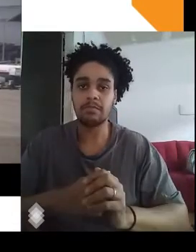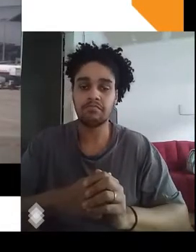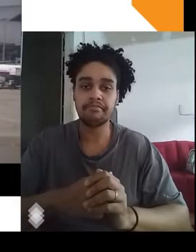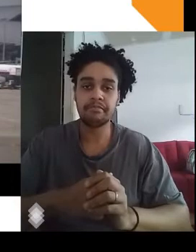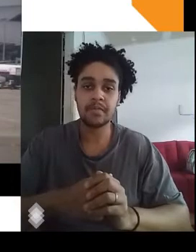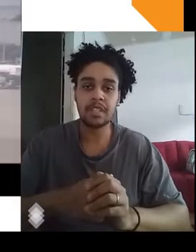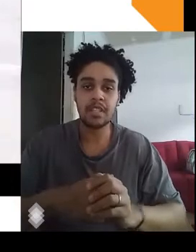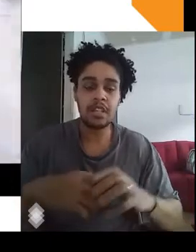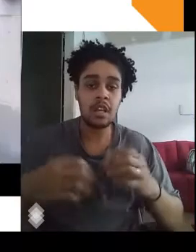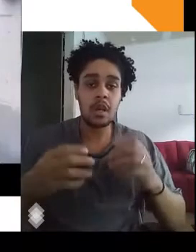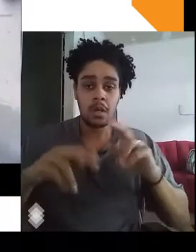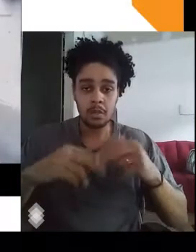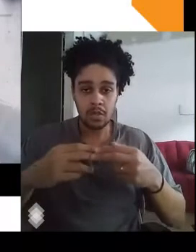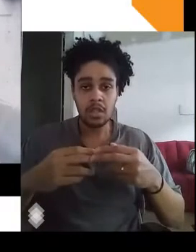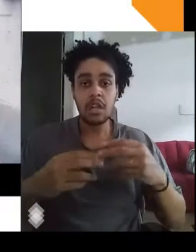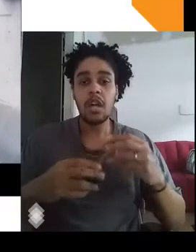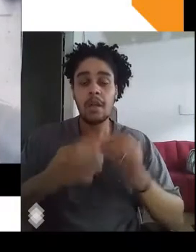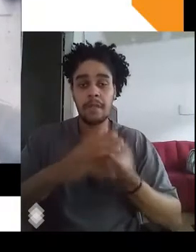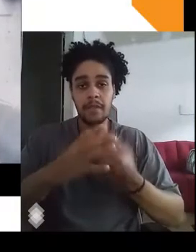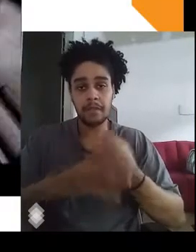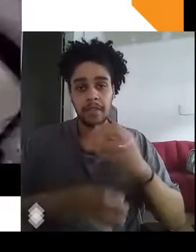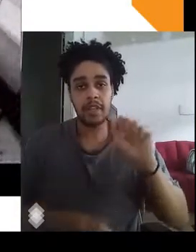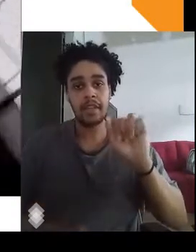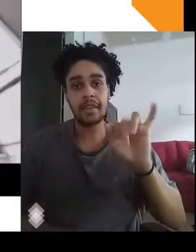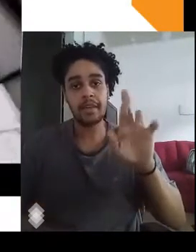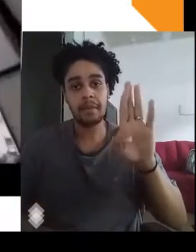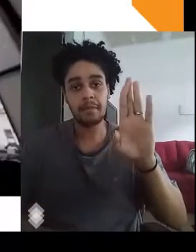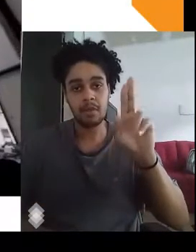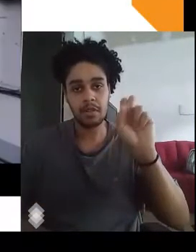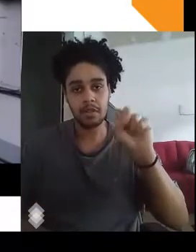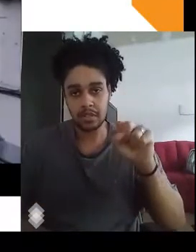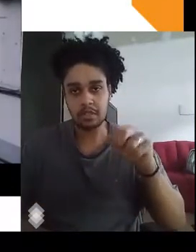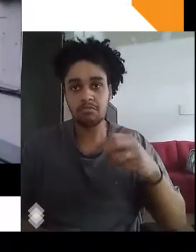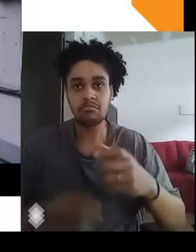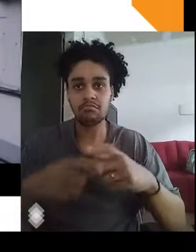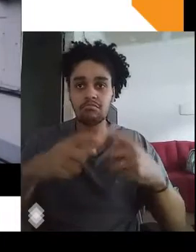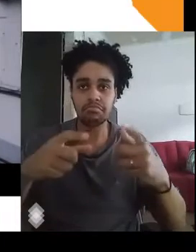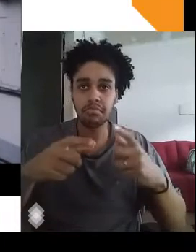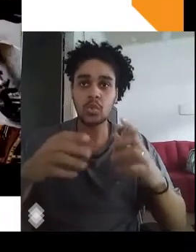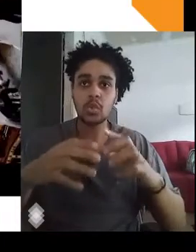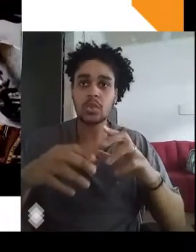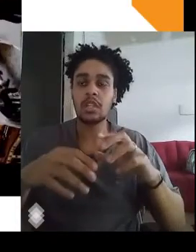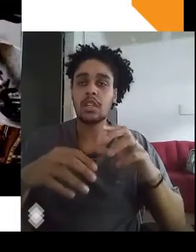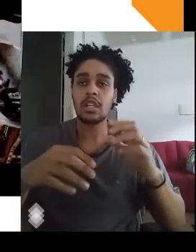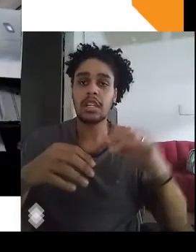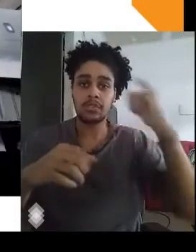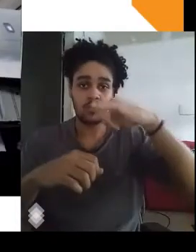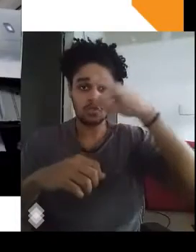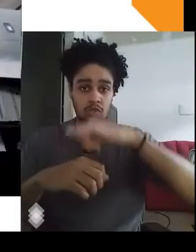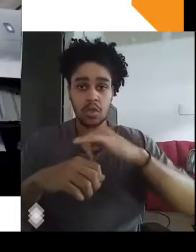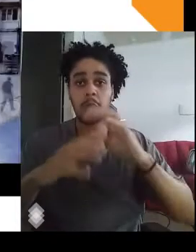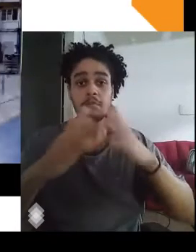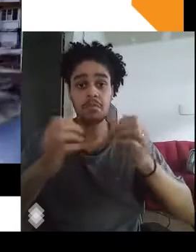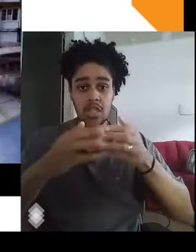passageiros até lá. Por isso mesmo, a linha de produção da Airbus está mais aquecida do que nunca. As encomendas não param de chegar, e só para atender aos pedidos que já